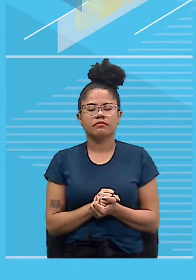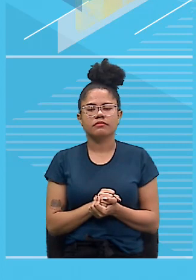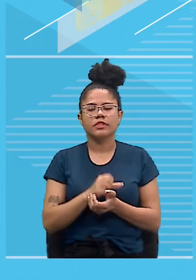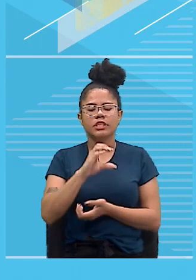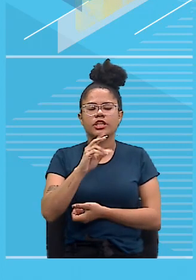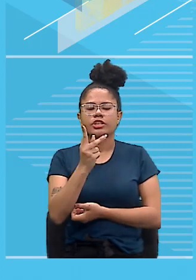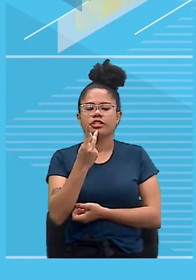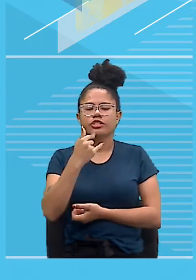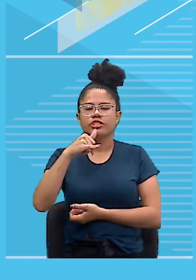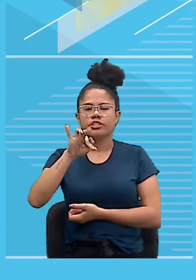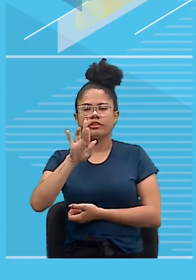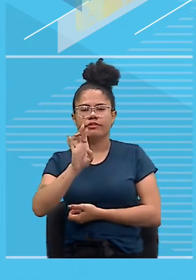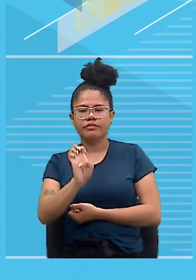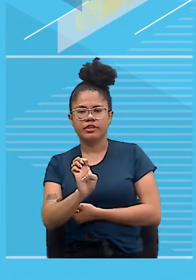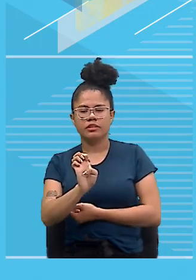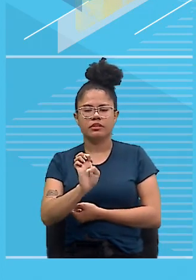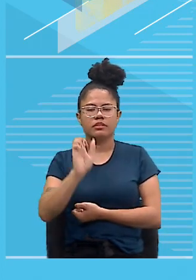da África